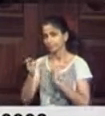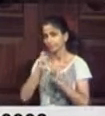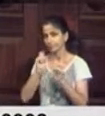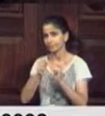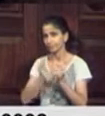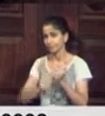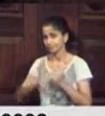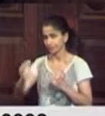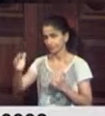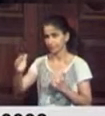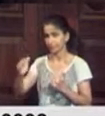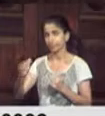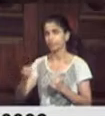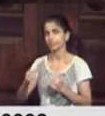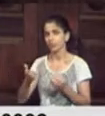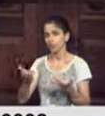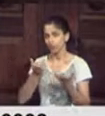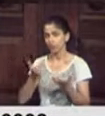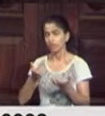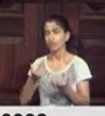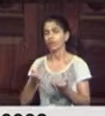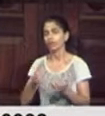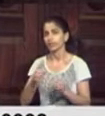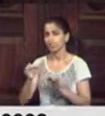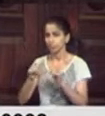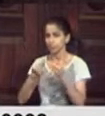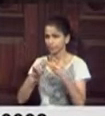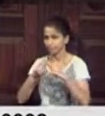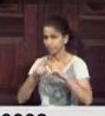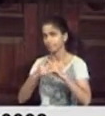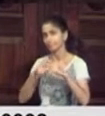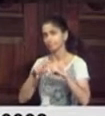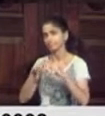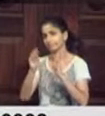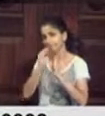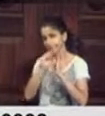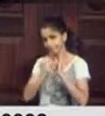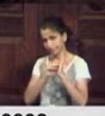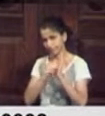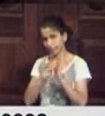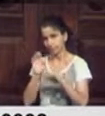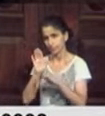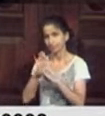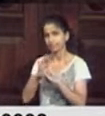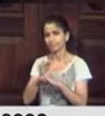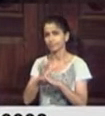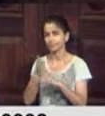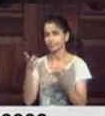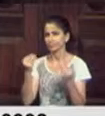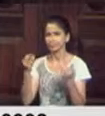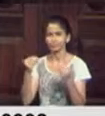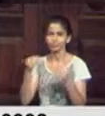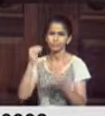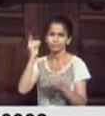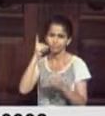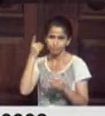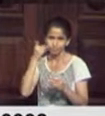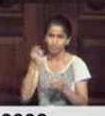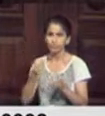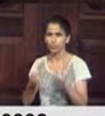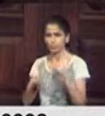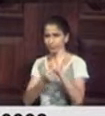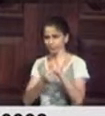Existem possibilidades de redução e de cortes no que foi projetado de despesas pelo Poder Executivo? Teremos que analisar cada